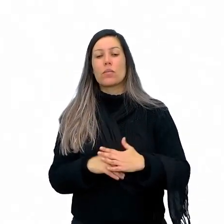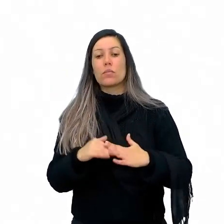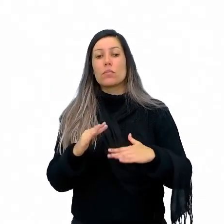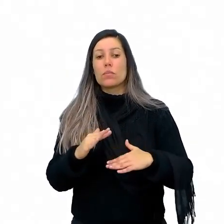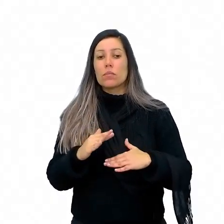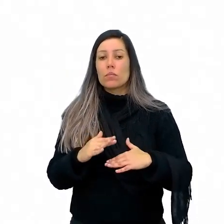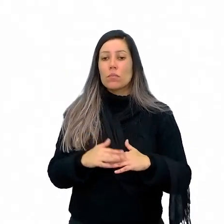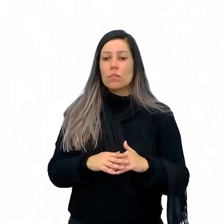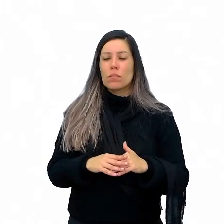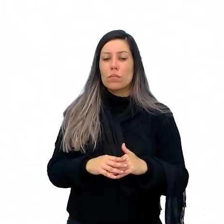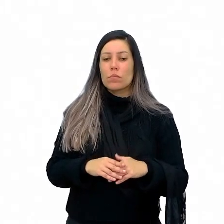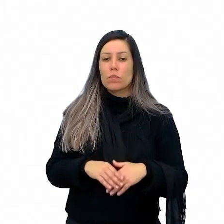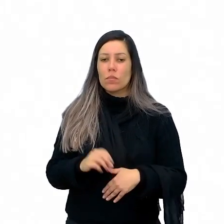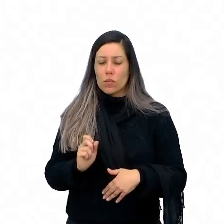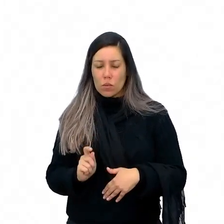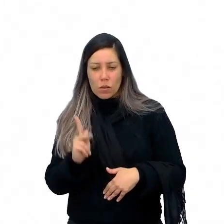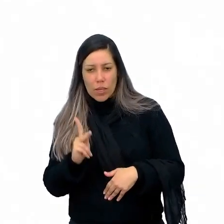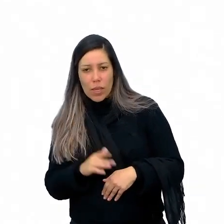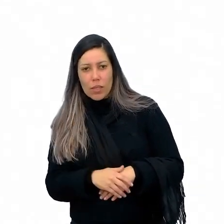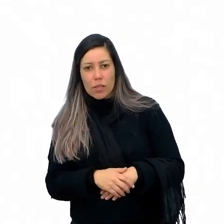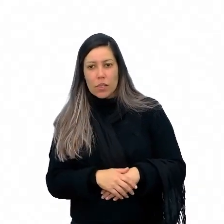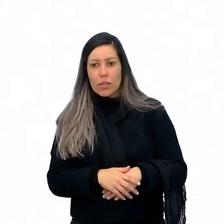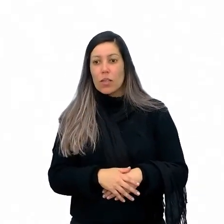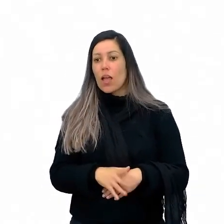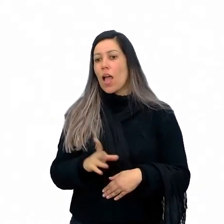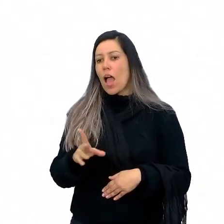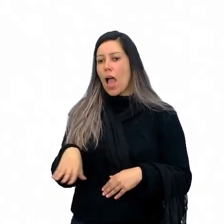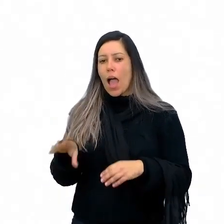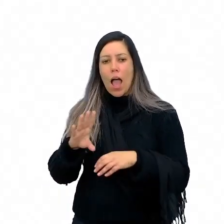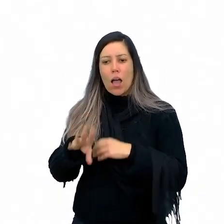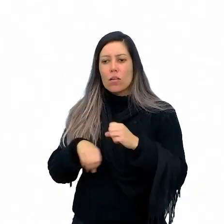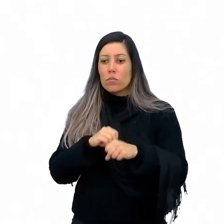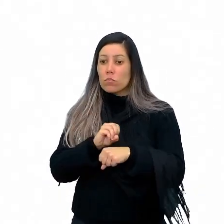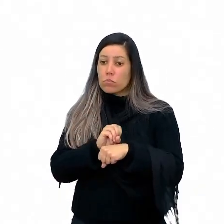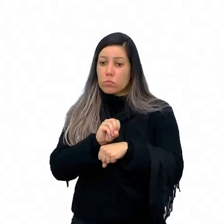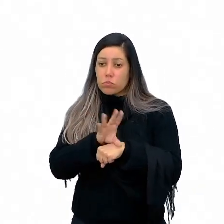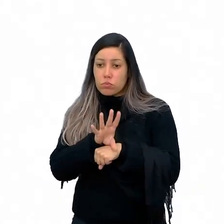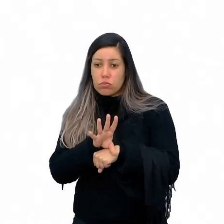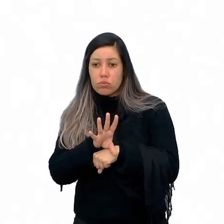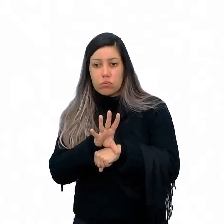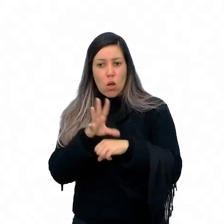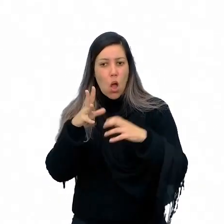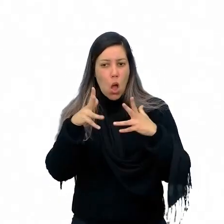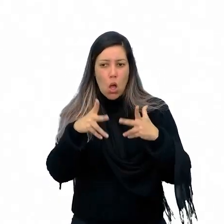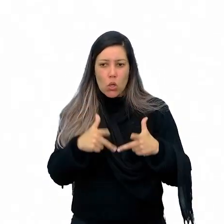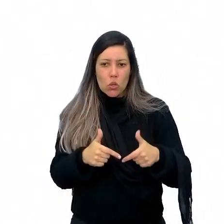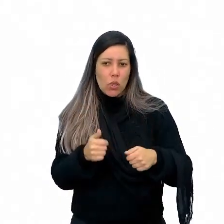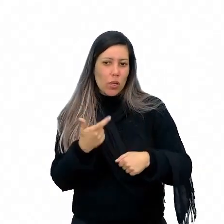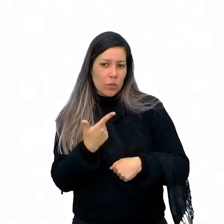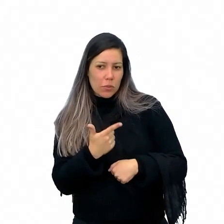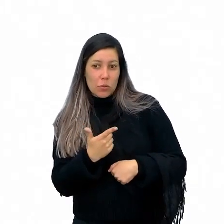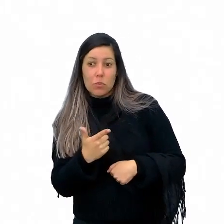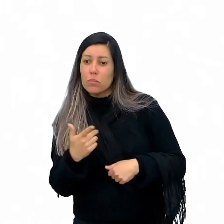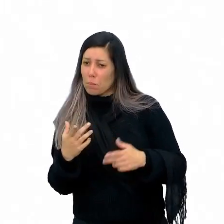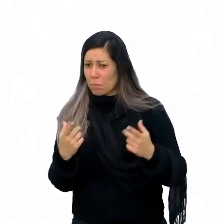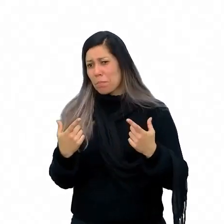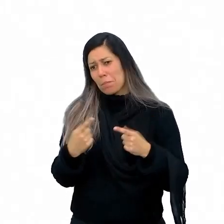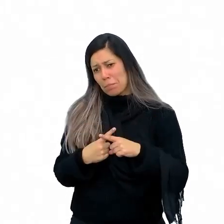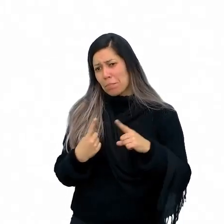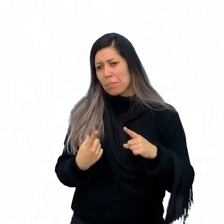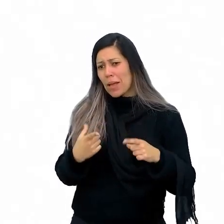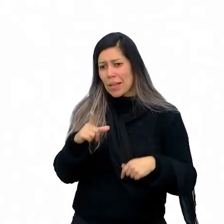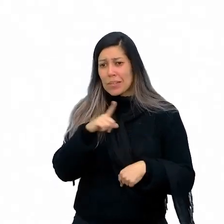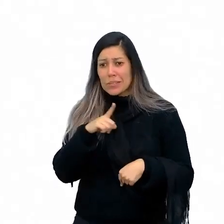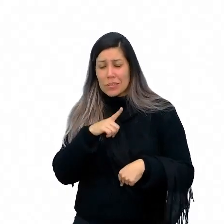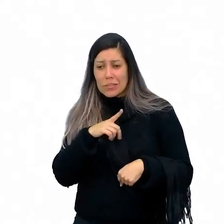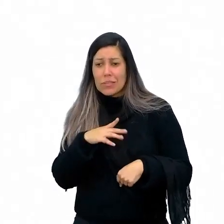todas as nossas transmissões isso talvez fique a contento, mas fiquem sabendo que existe mesmo